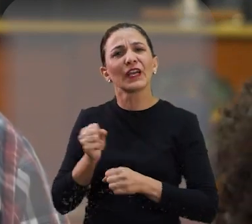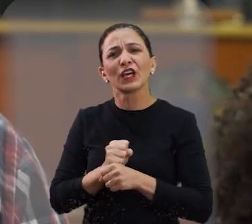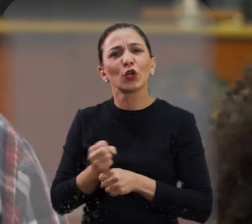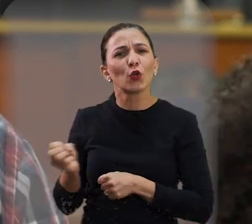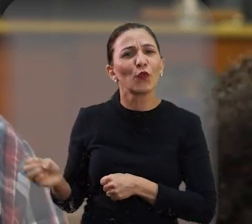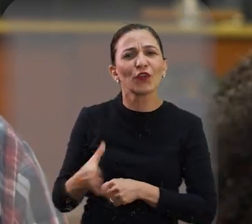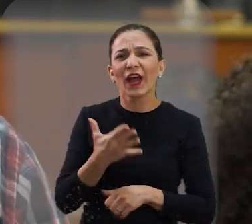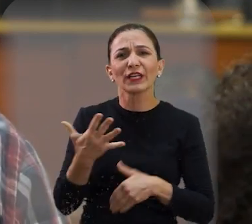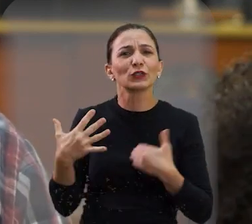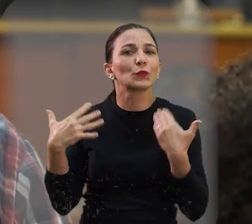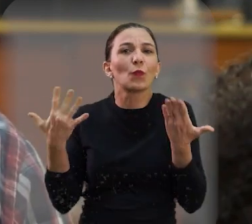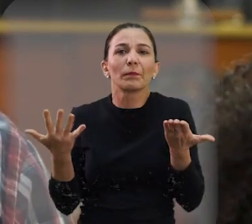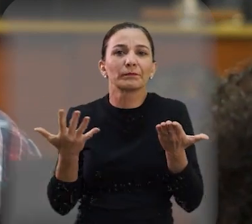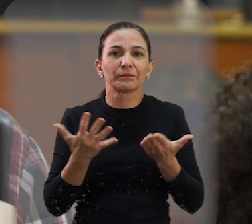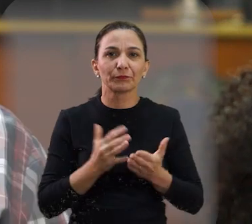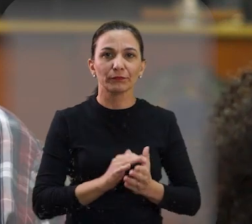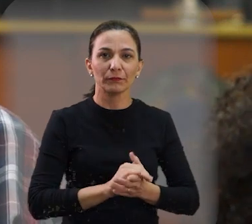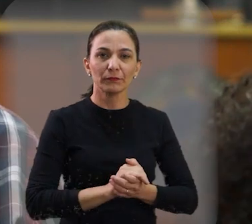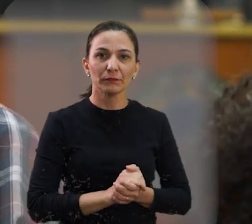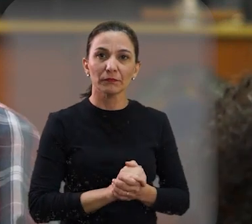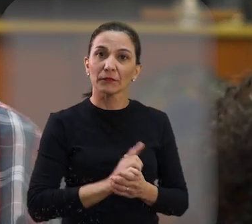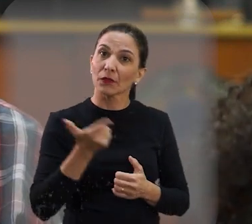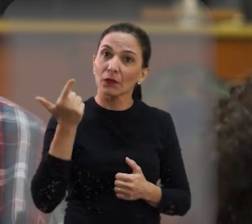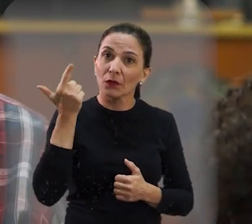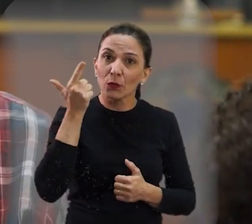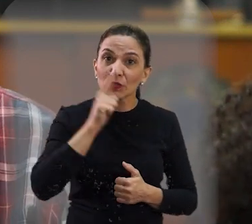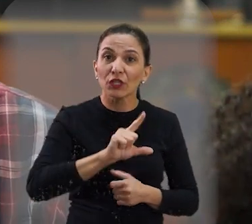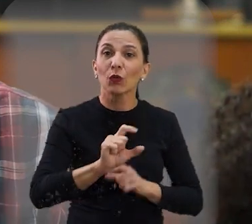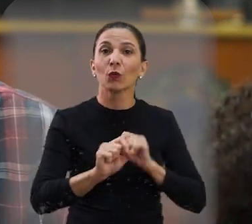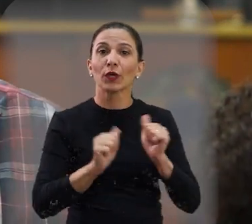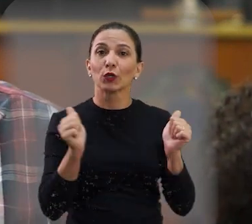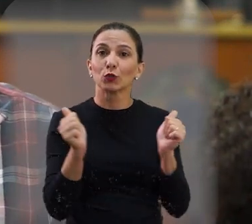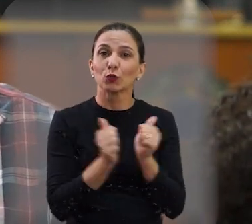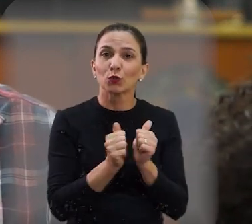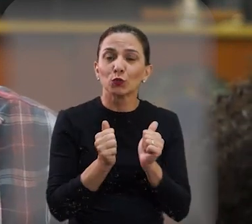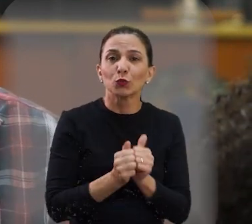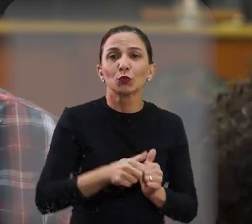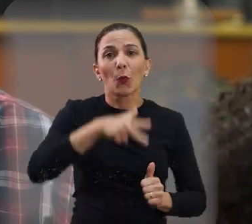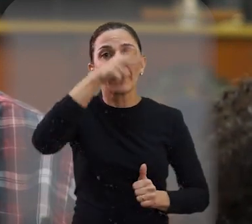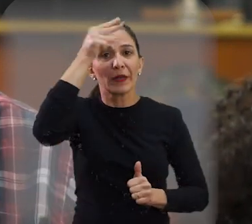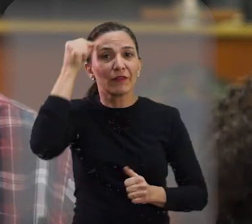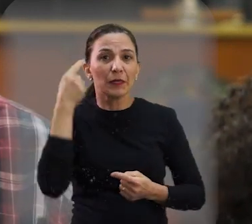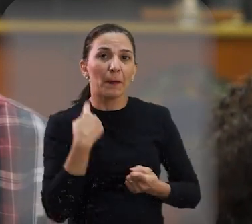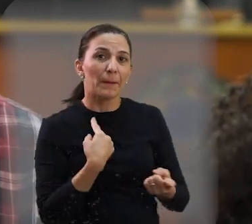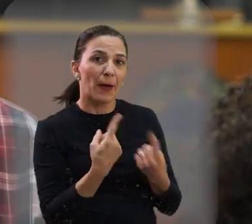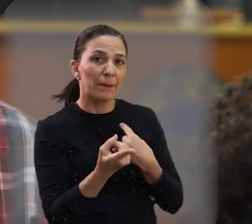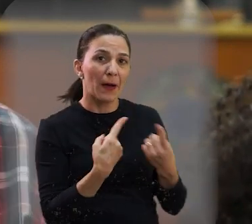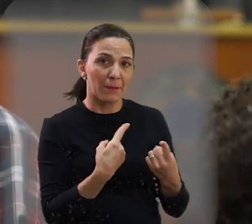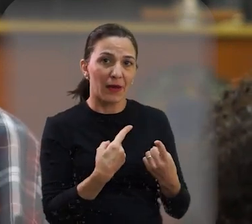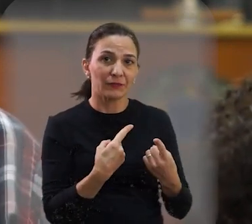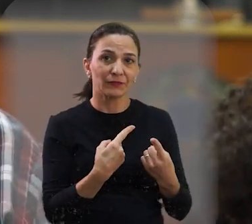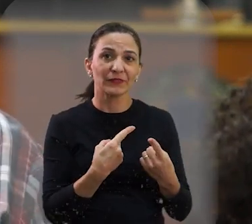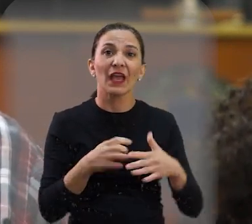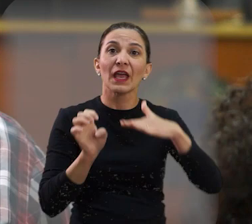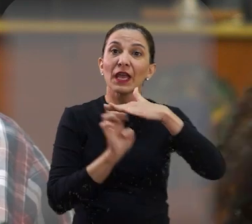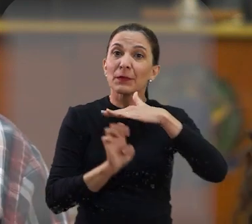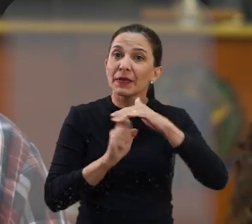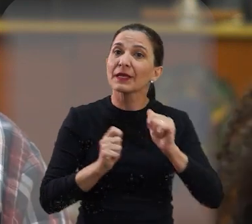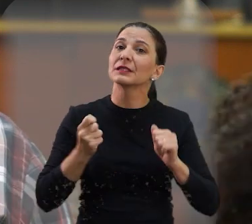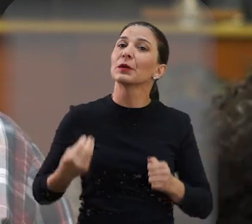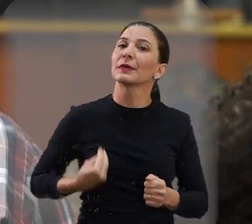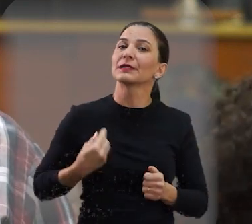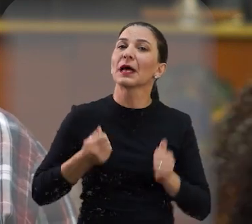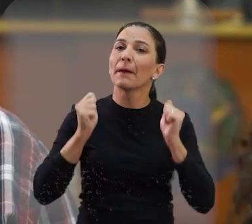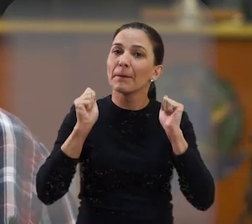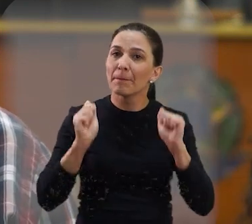este ano tem algumas novidades não tem sim a gente conseguiu junto ao prefeito dá o direito de estender o refis às empresas